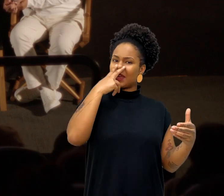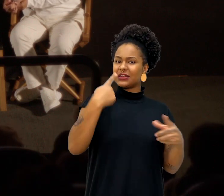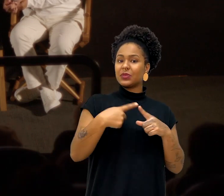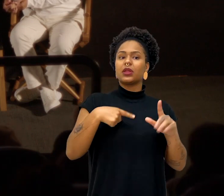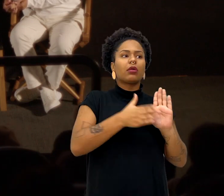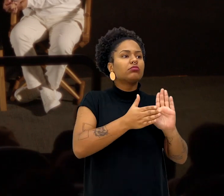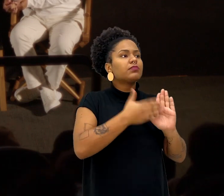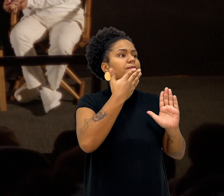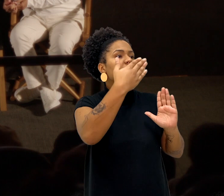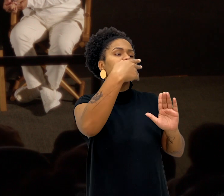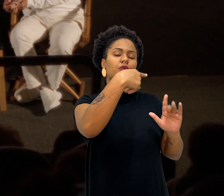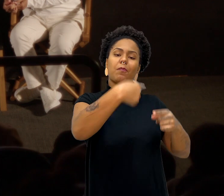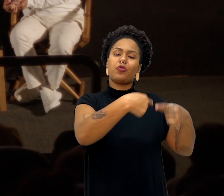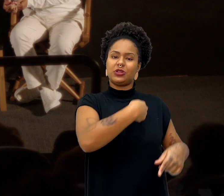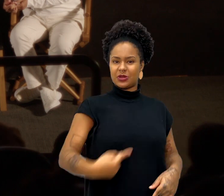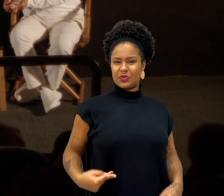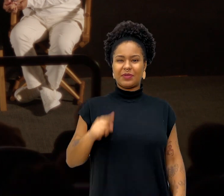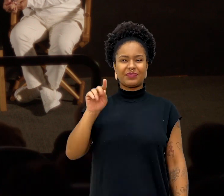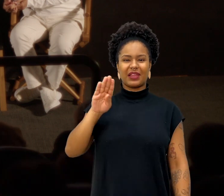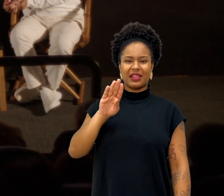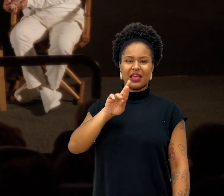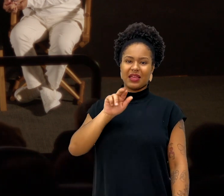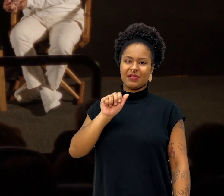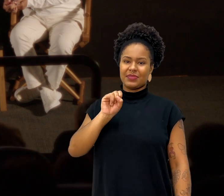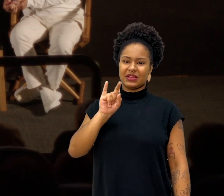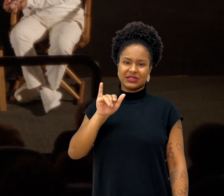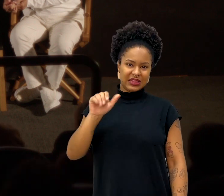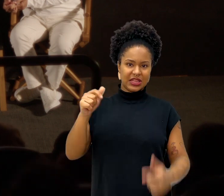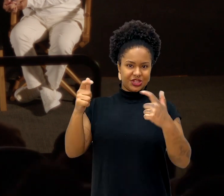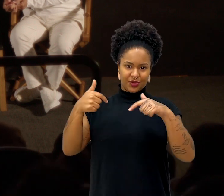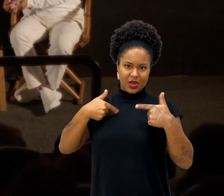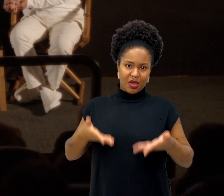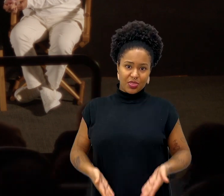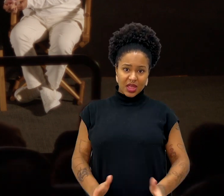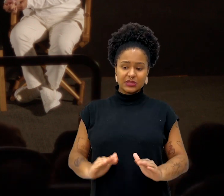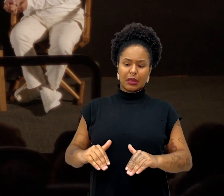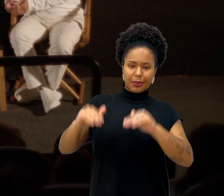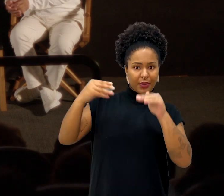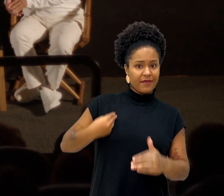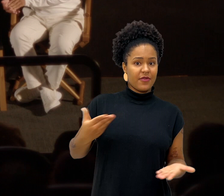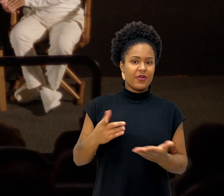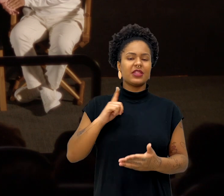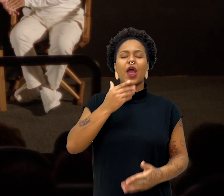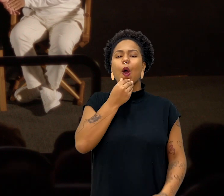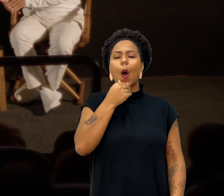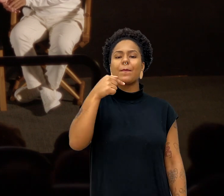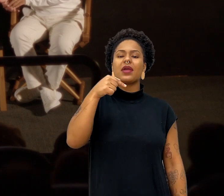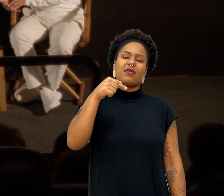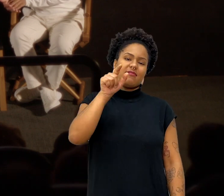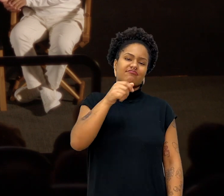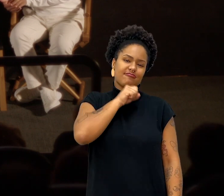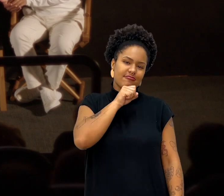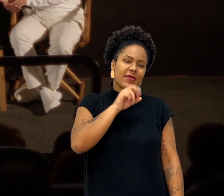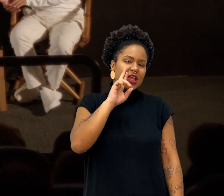políticas públicas para os seus territórios. Lá na Brasilândia, que é o território onde eu nasci, cresci, onde eu vivo atualmente, tem o Seu Quintino, que é uma